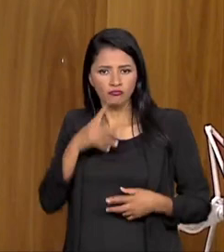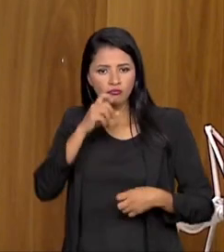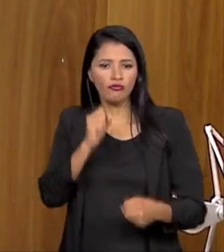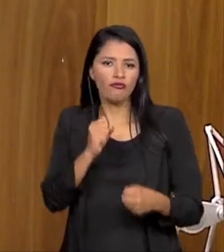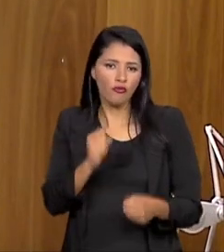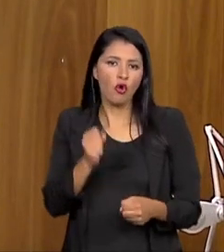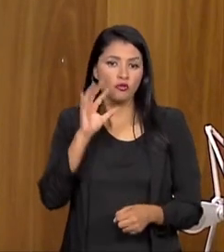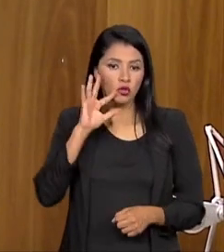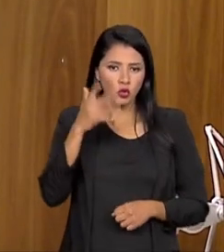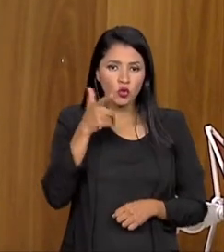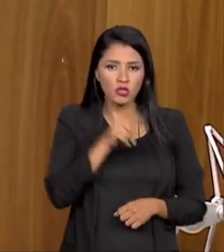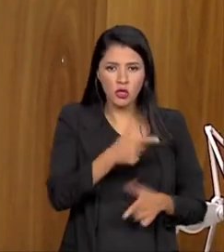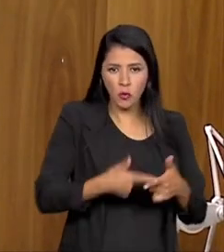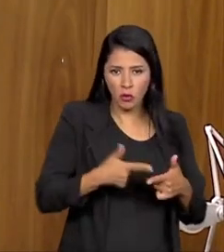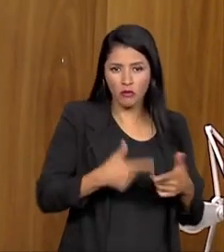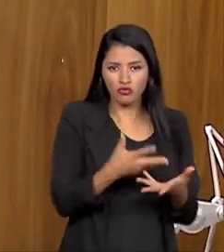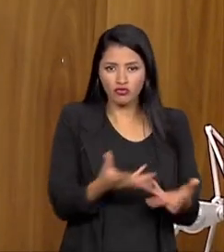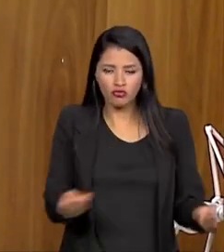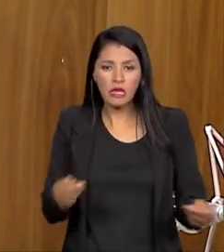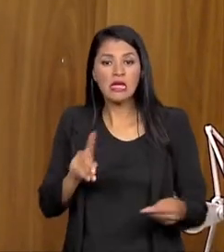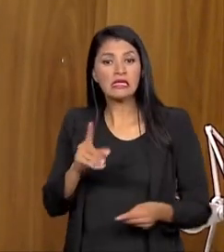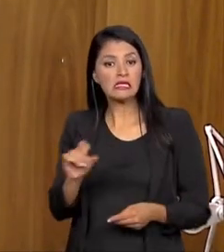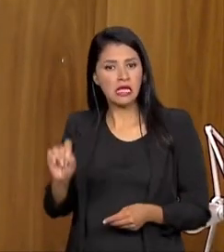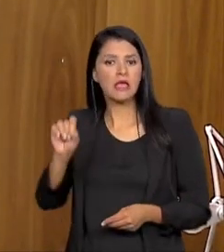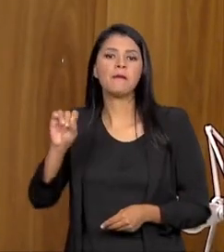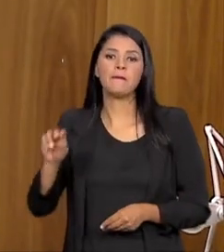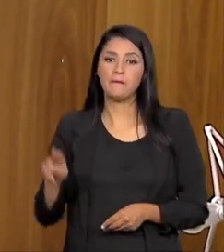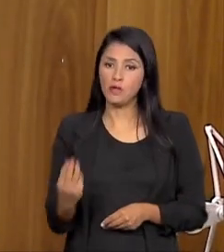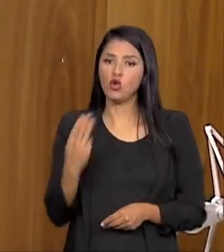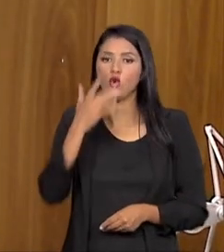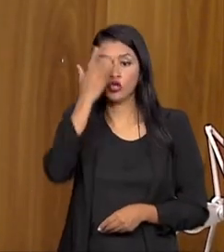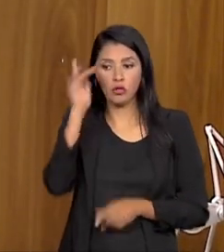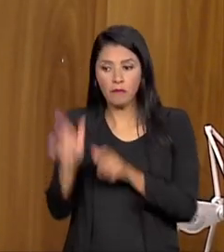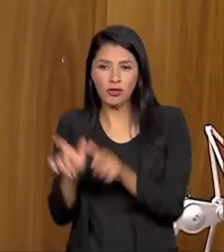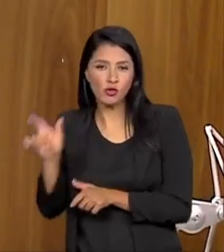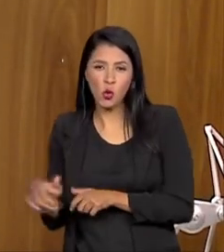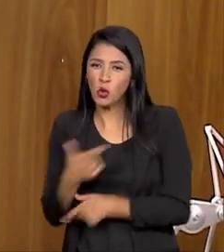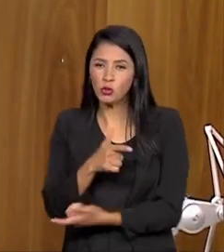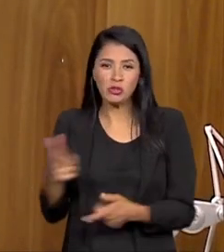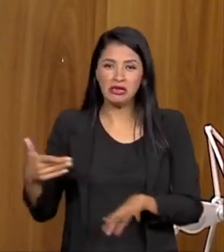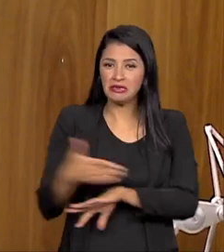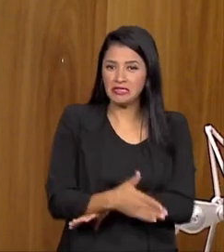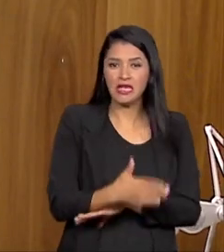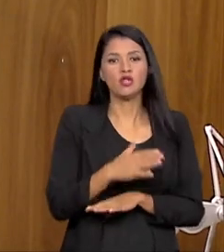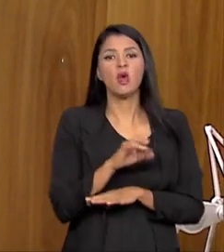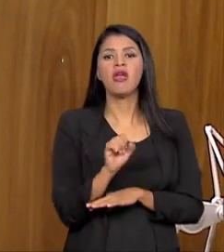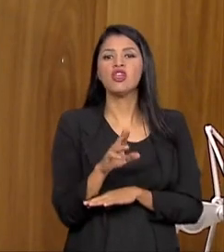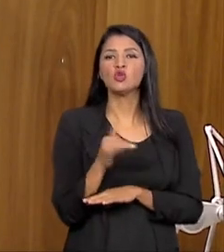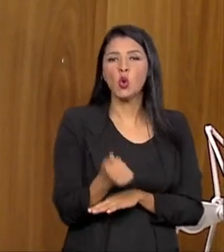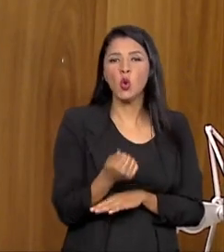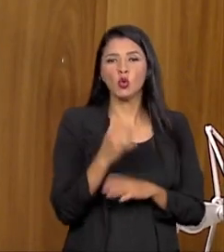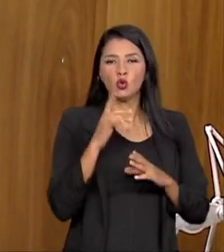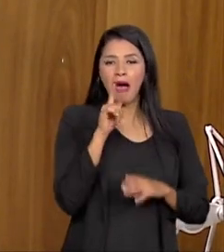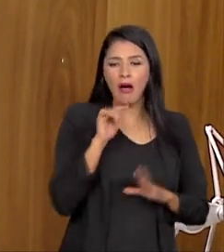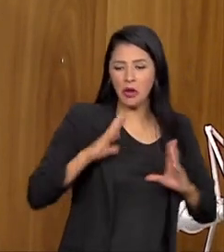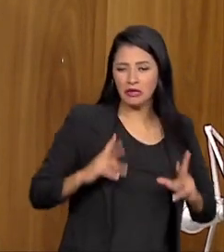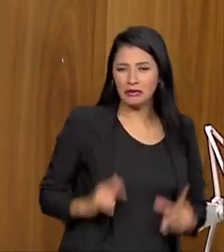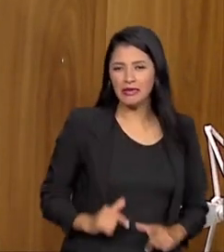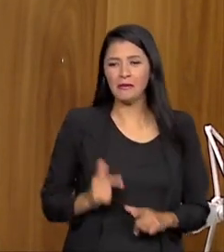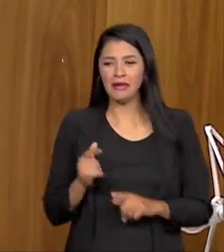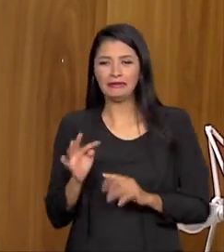para solucionar esse tema 100 milhões de brasileiros não tem acesso a esgoto 35 milhões não tem acesso a água tratada e ainda existem